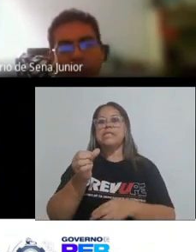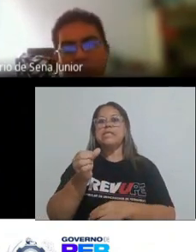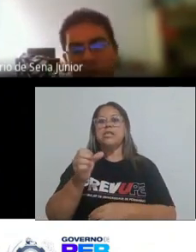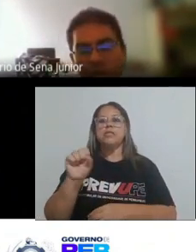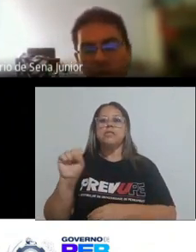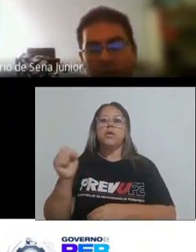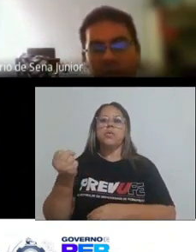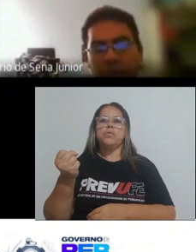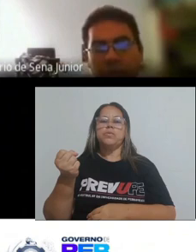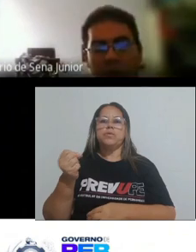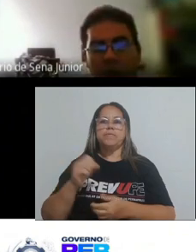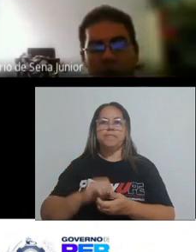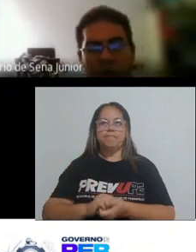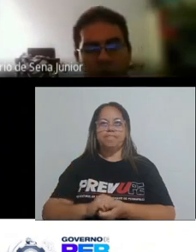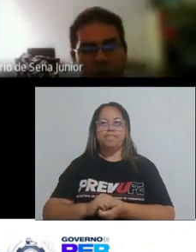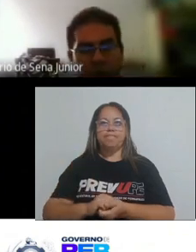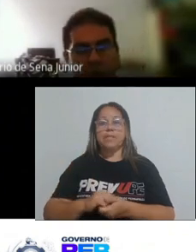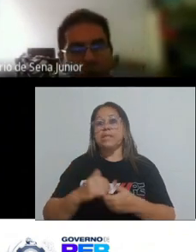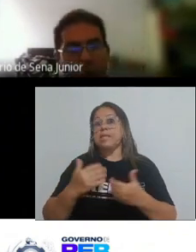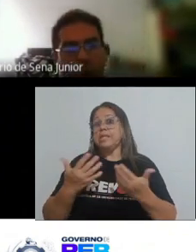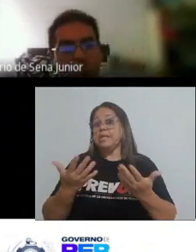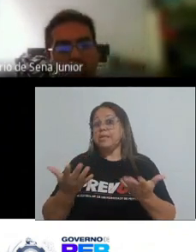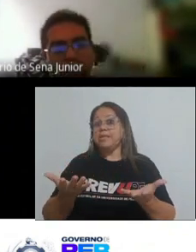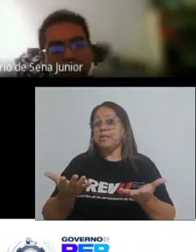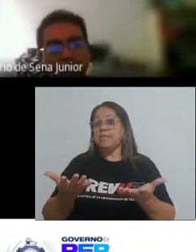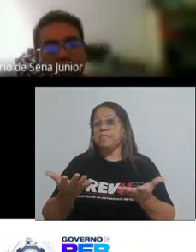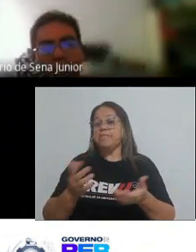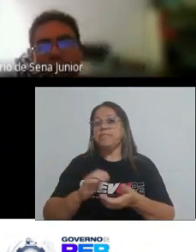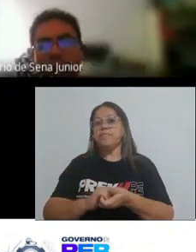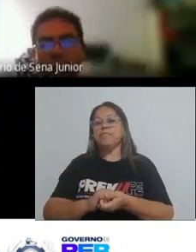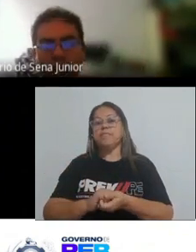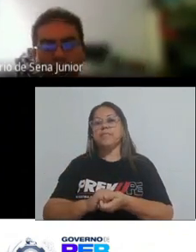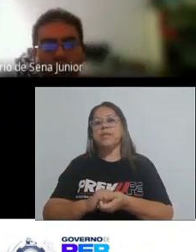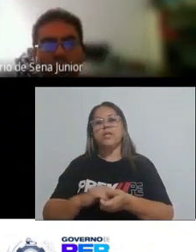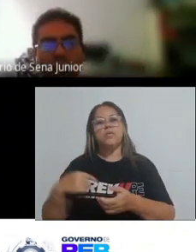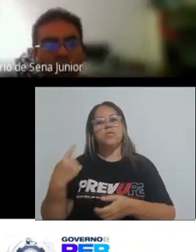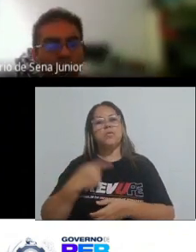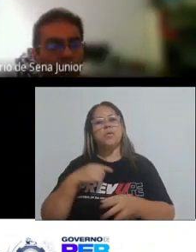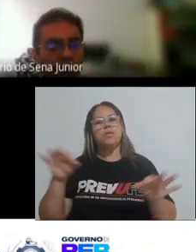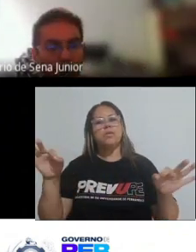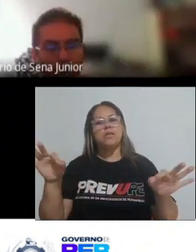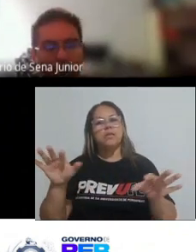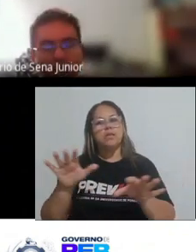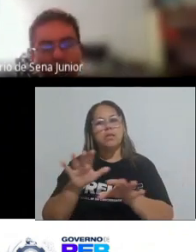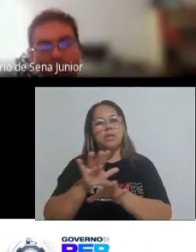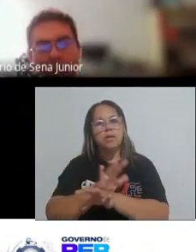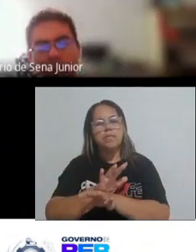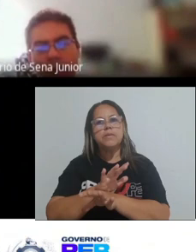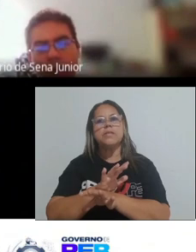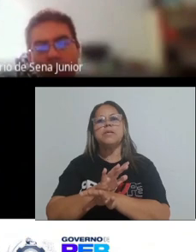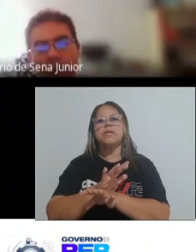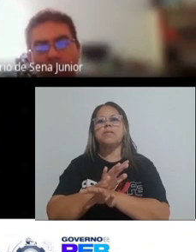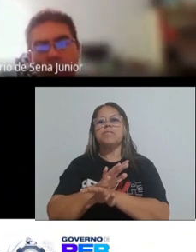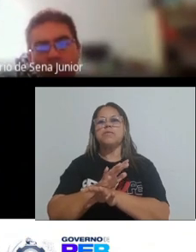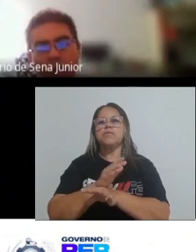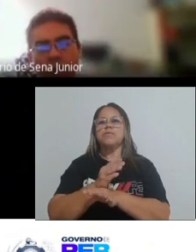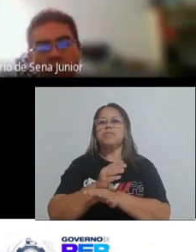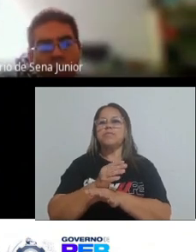6 segundos. pois bem então aqui nós encerramos o nosso